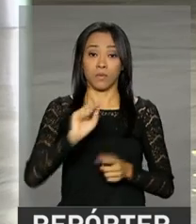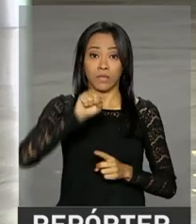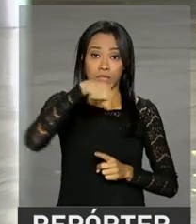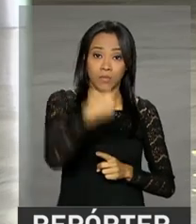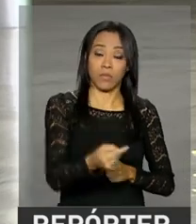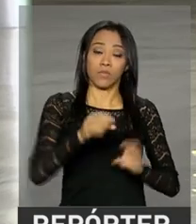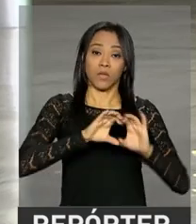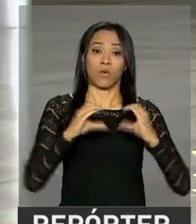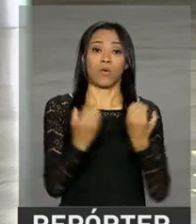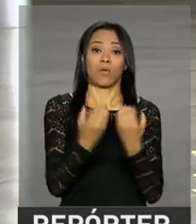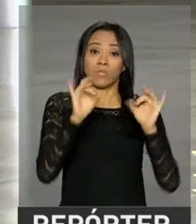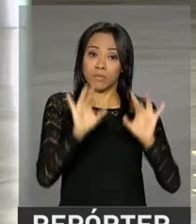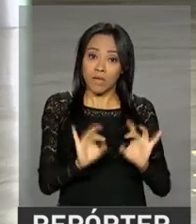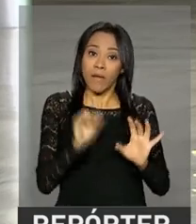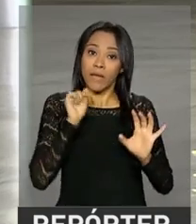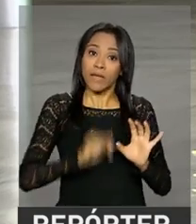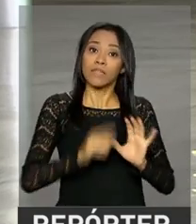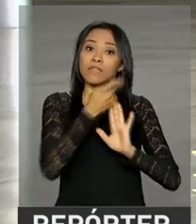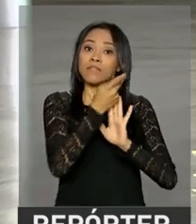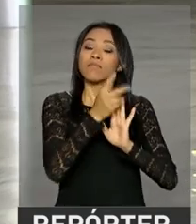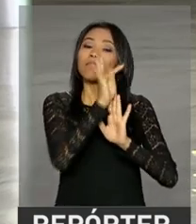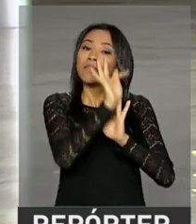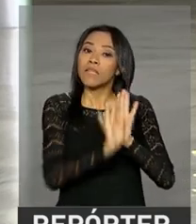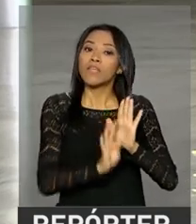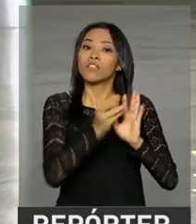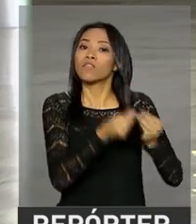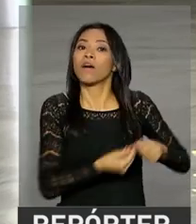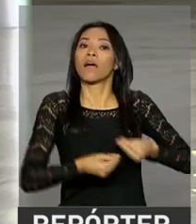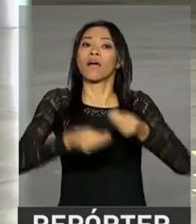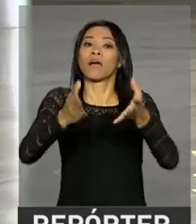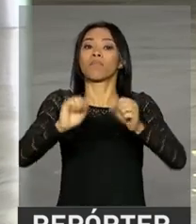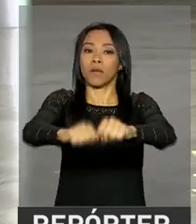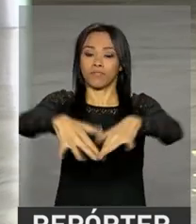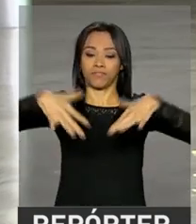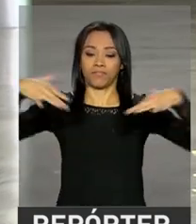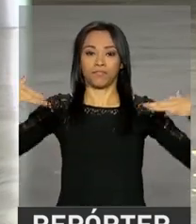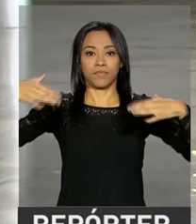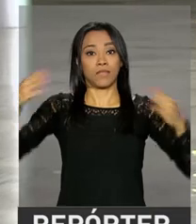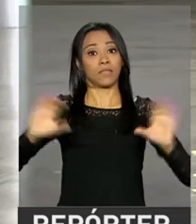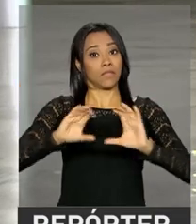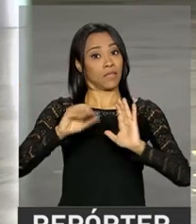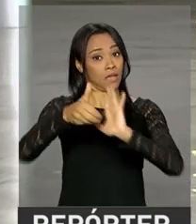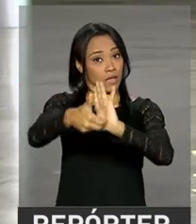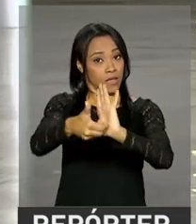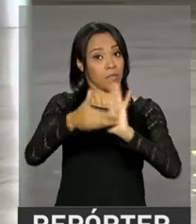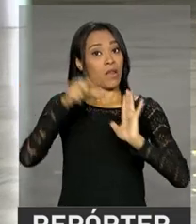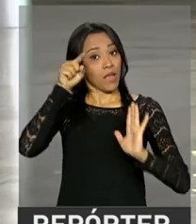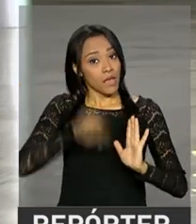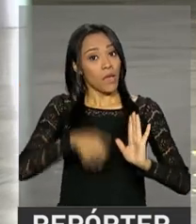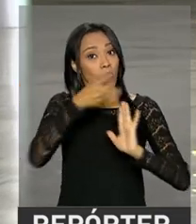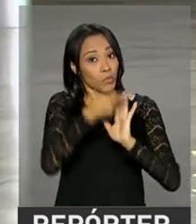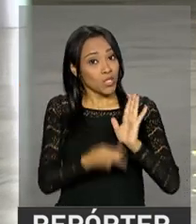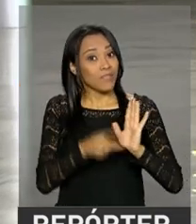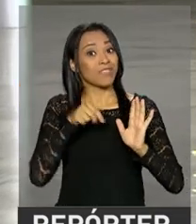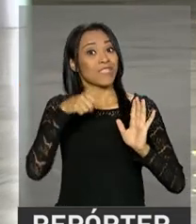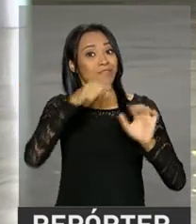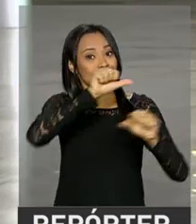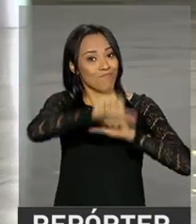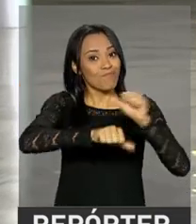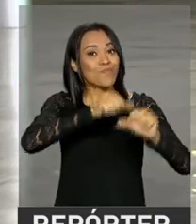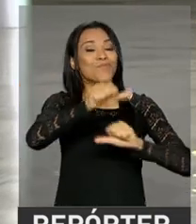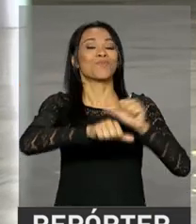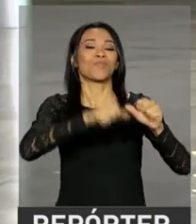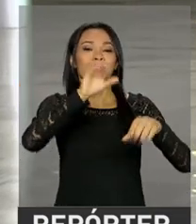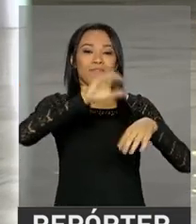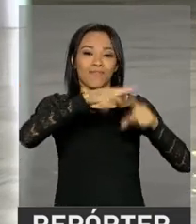comissão especial esse texto segue pro plenário da câmara dos deputados e por se tratar de um projeto que altera a constituição precisa de pelo